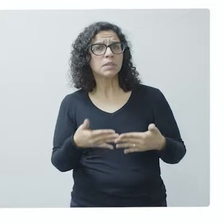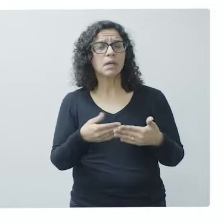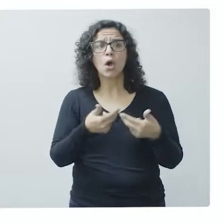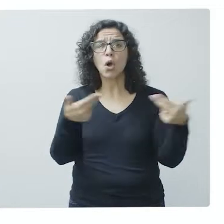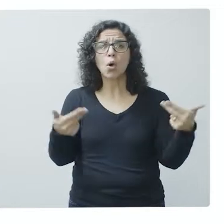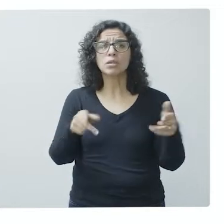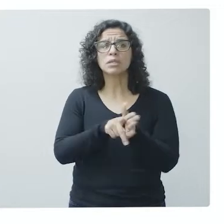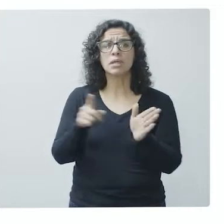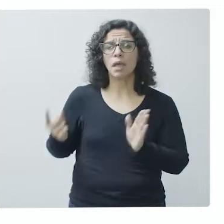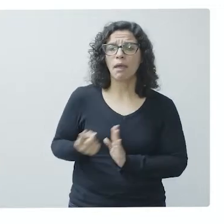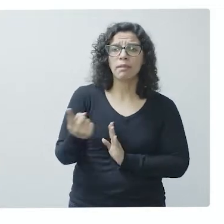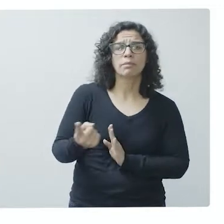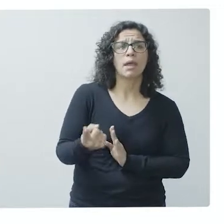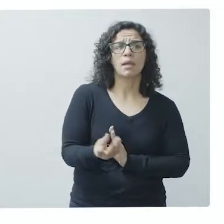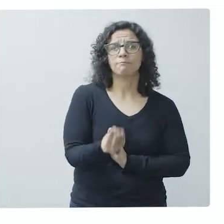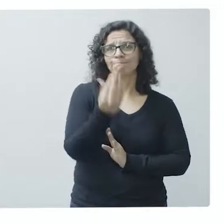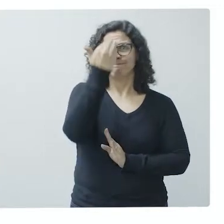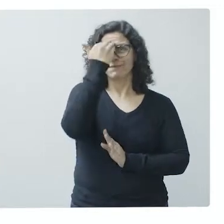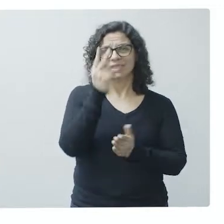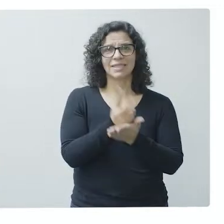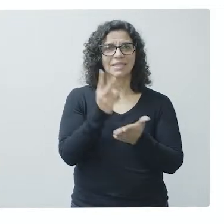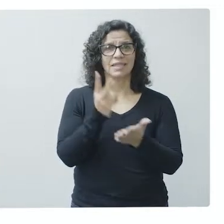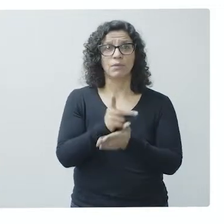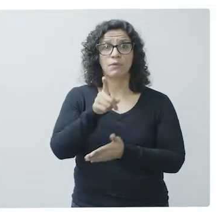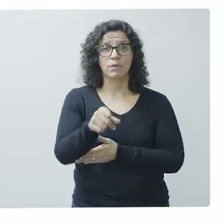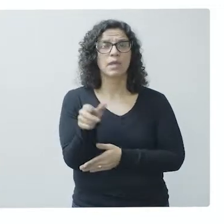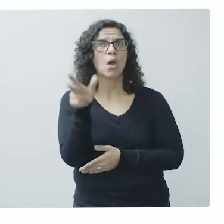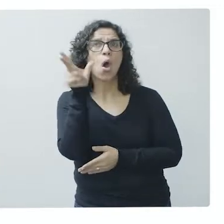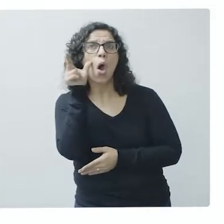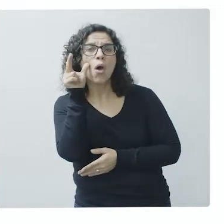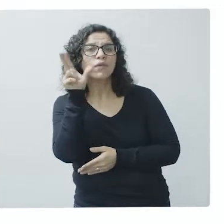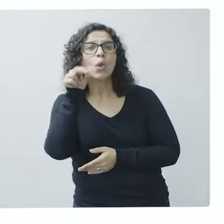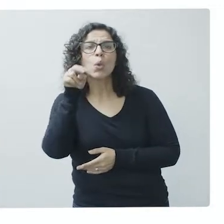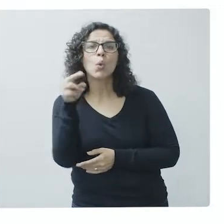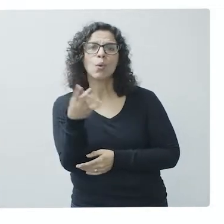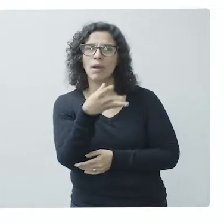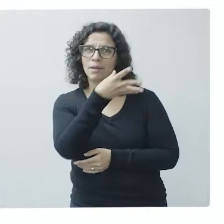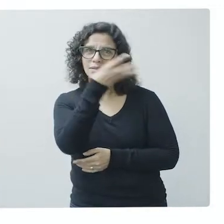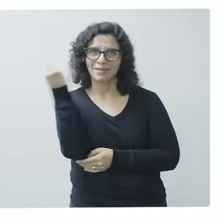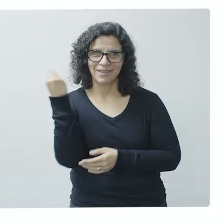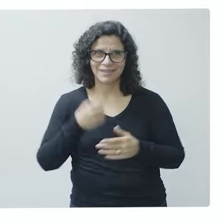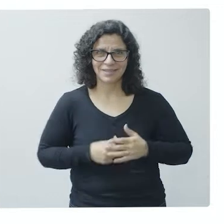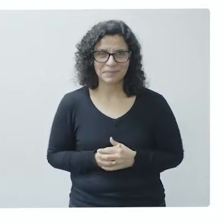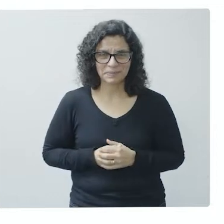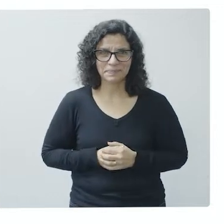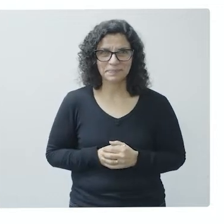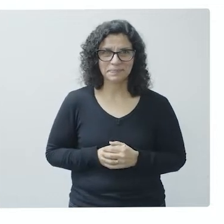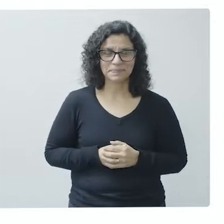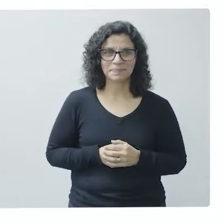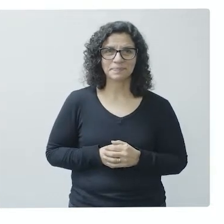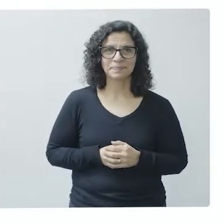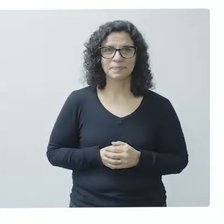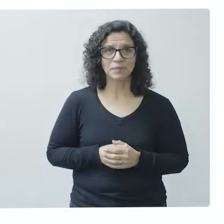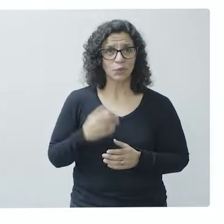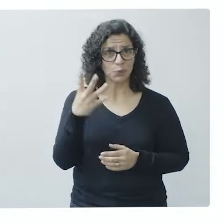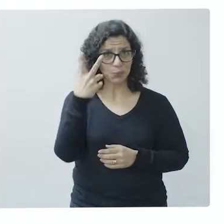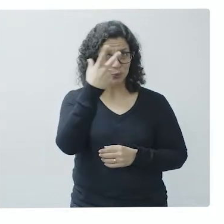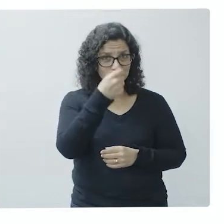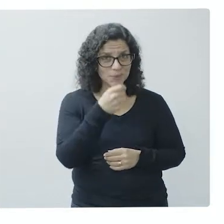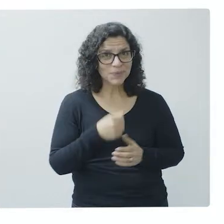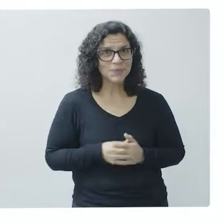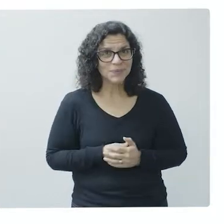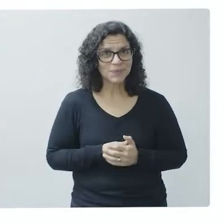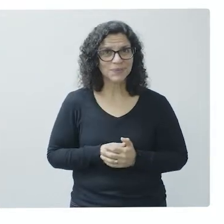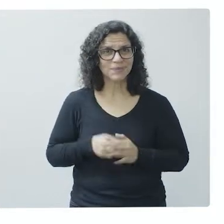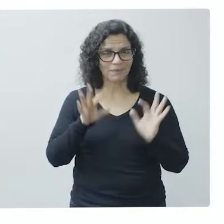coisas eternas, sê o que o ouvido nunca esquece. Bonito. Muito